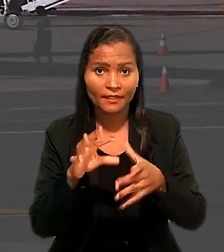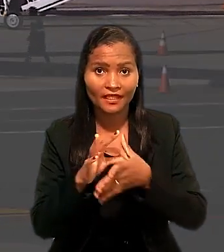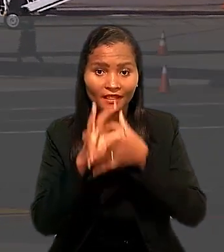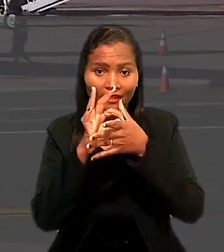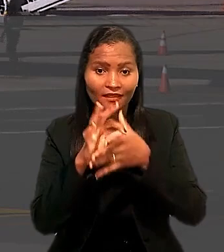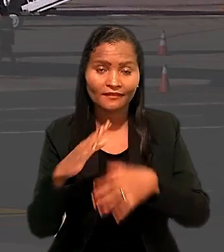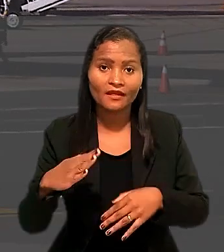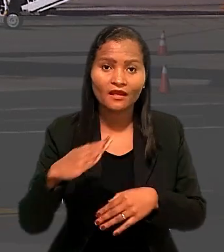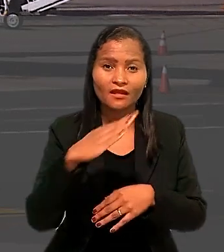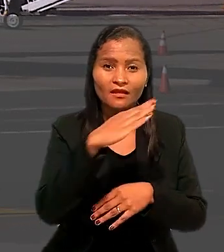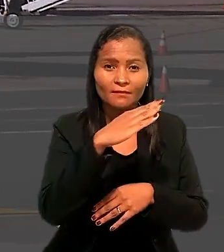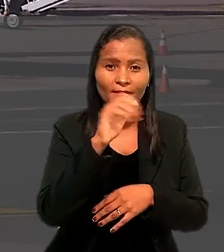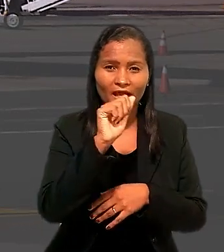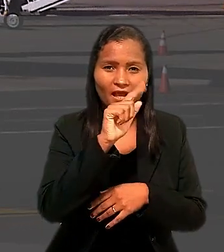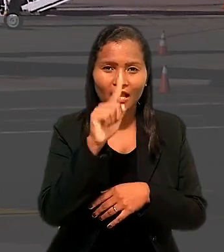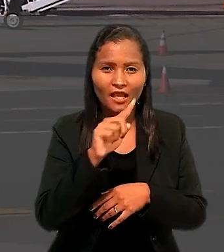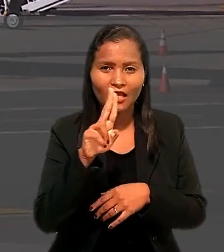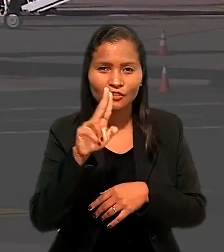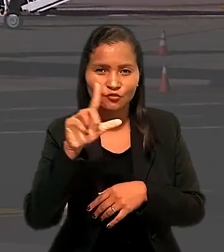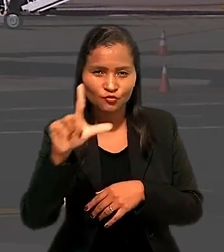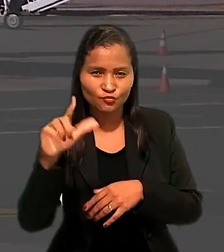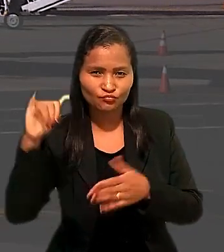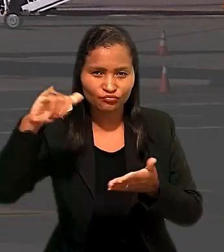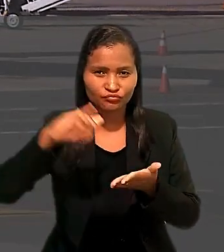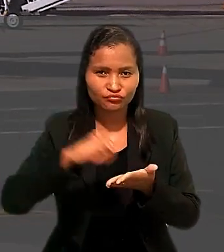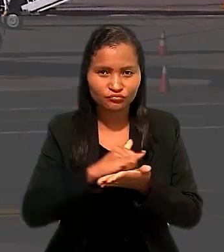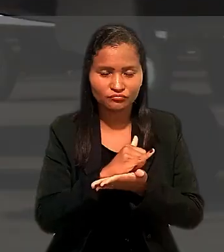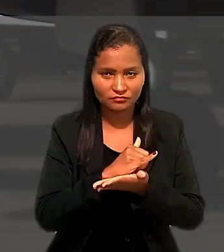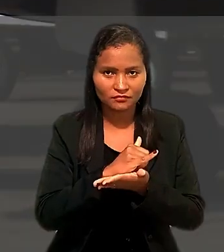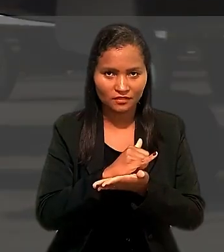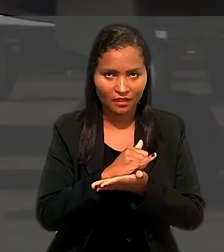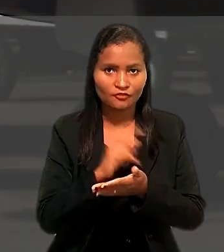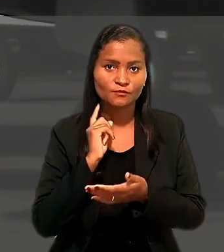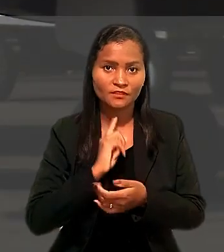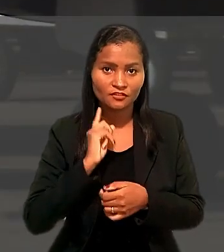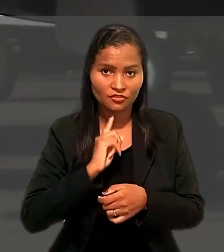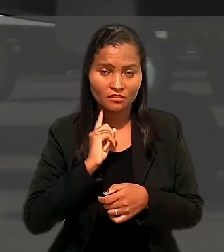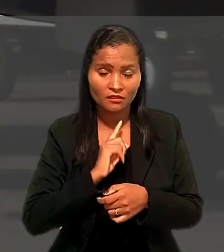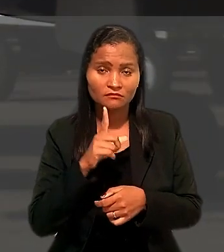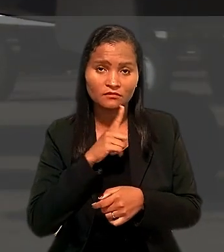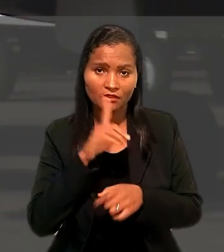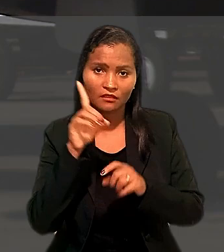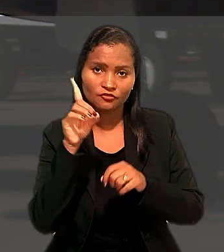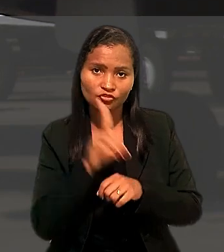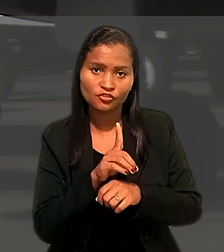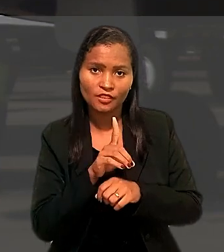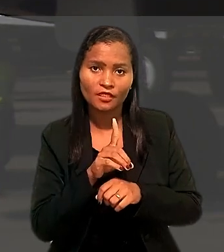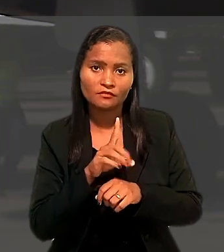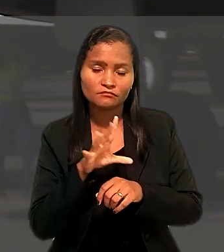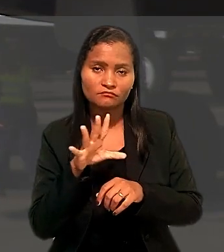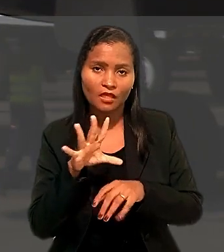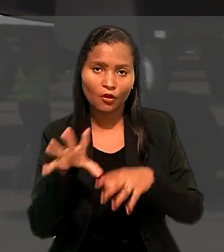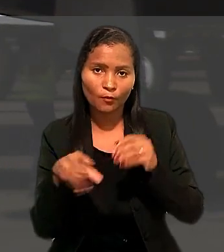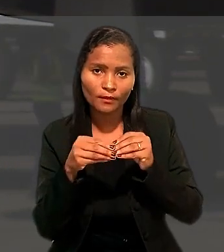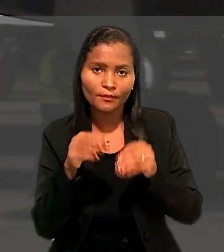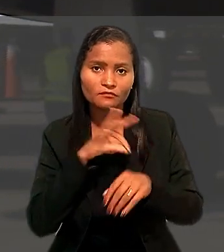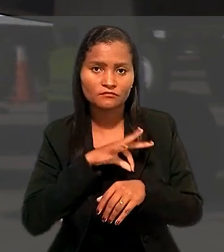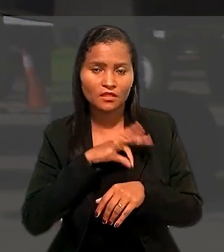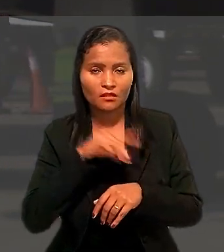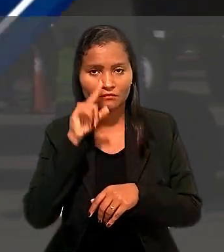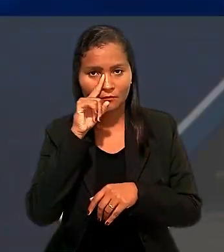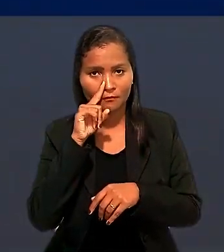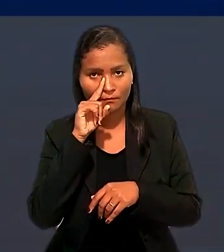Auxiliares e líderes de rampa da Azul Linhas Aéreas em Aeroporto Regional de Minas Gerais obtêm direito ao adicional de periculosidade.